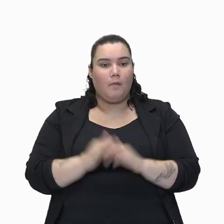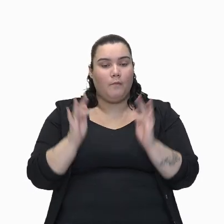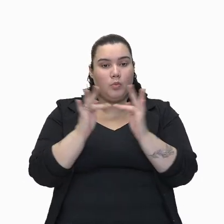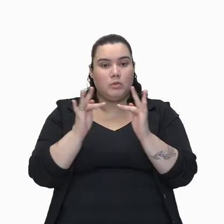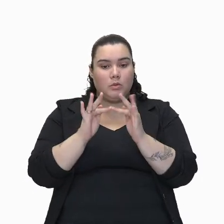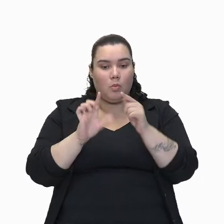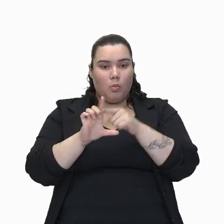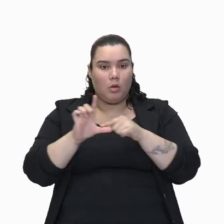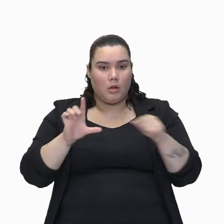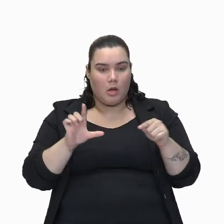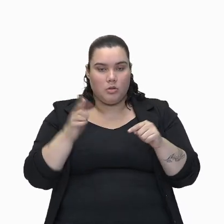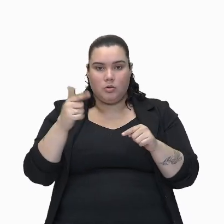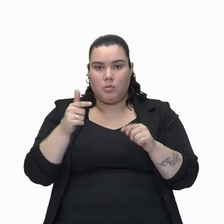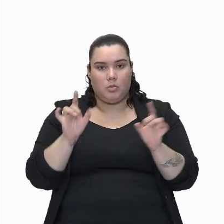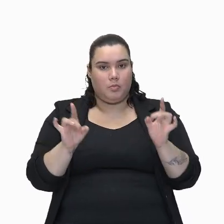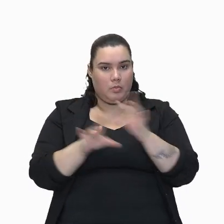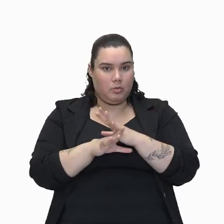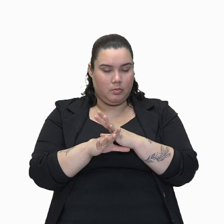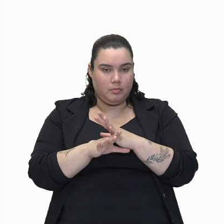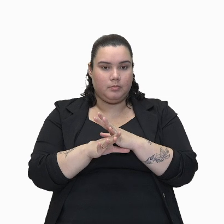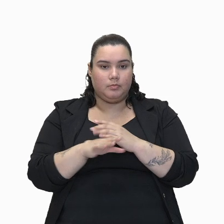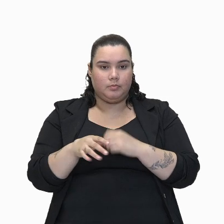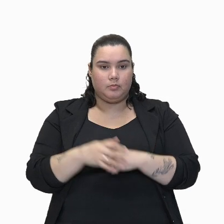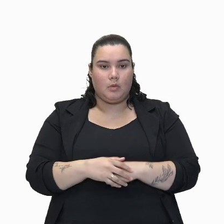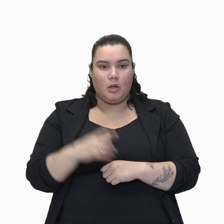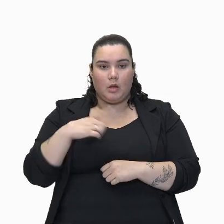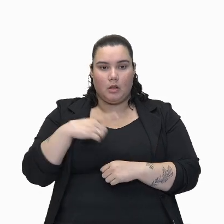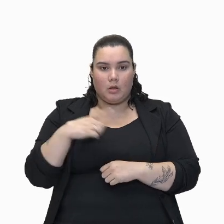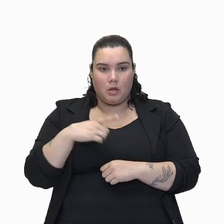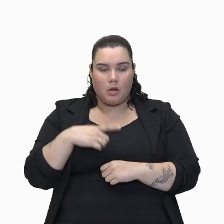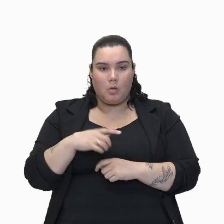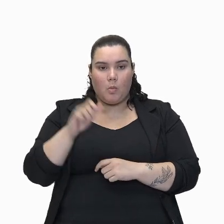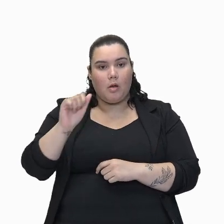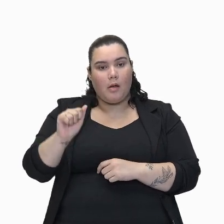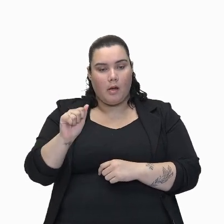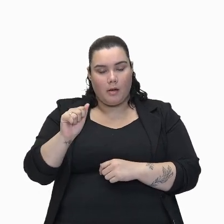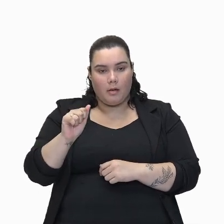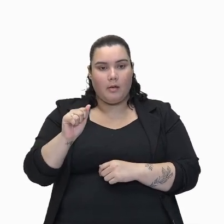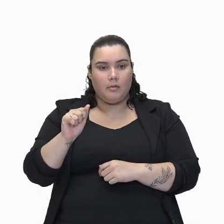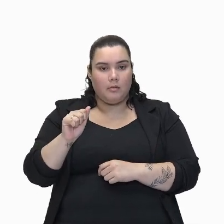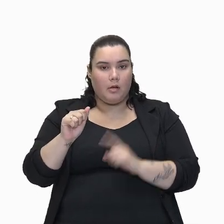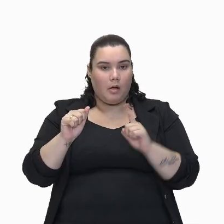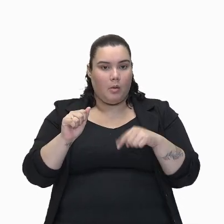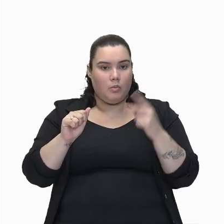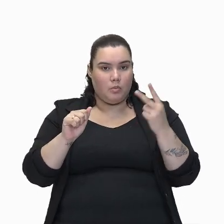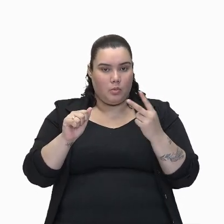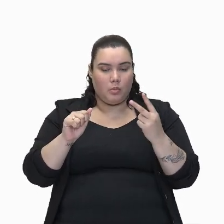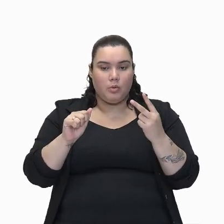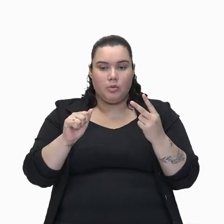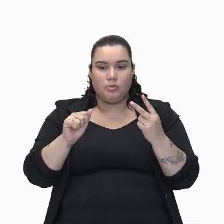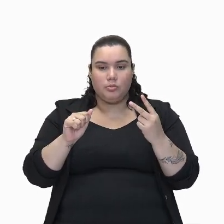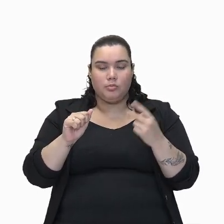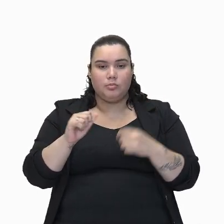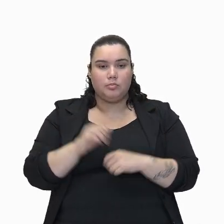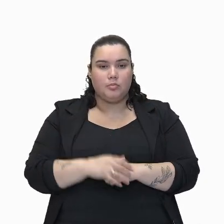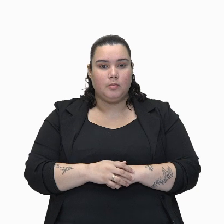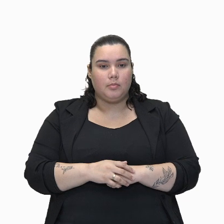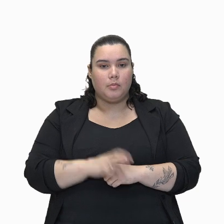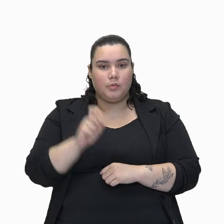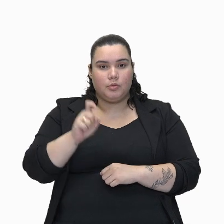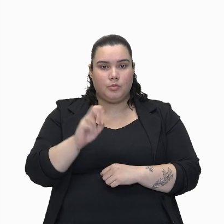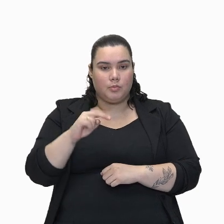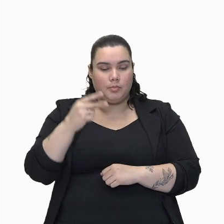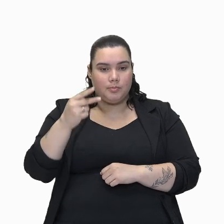quadrática incompleta. Olha só, nós temos o coeficiente a, que é igual a 2, está na frente do valor x ao